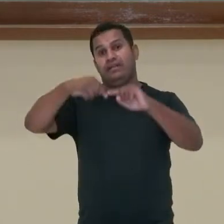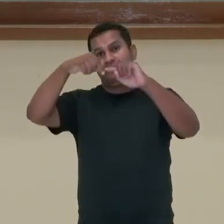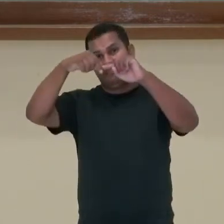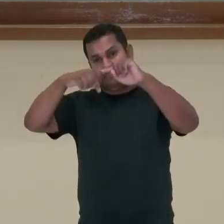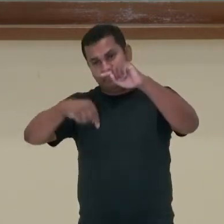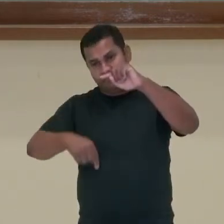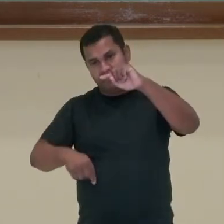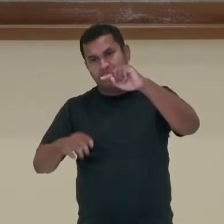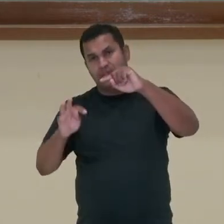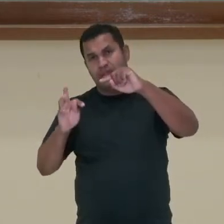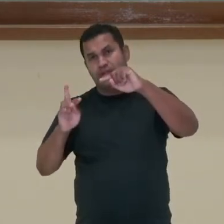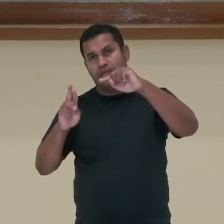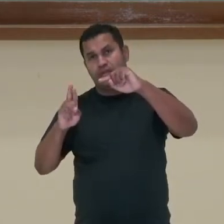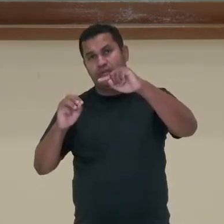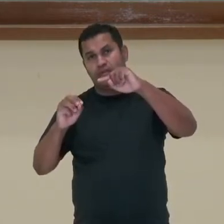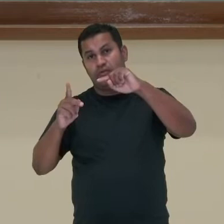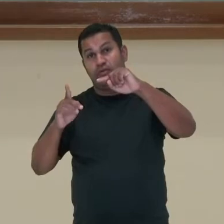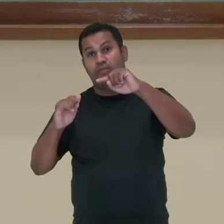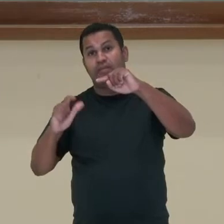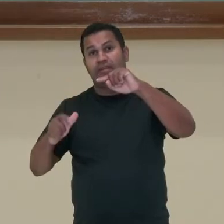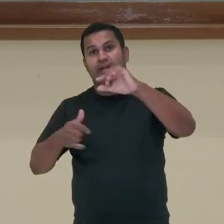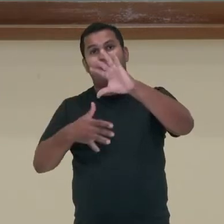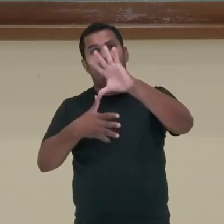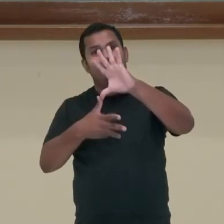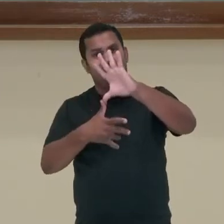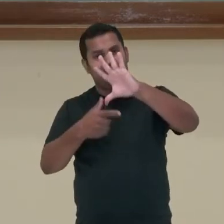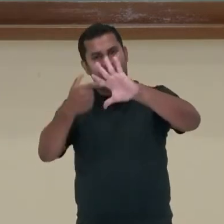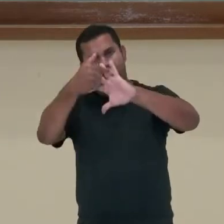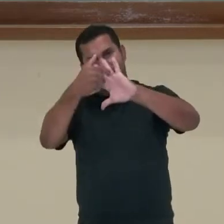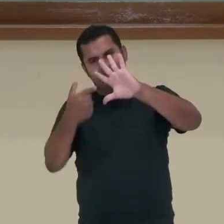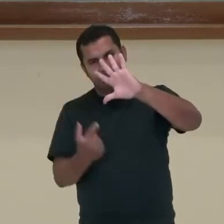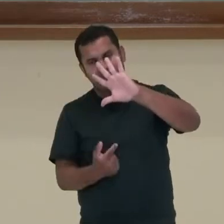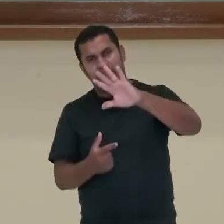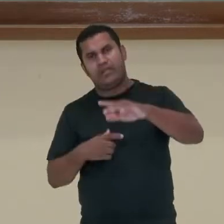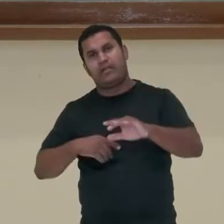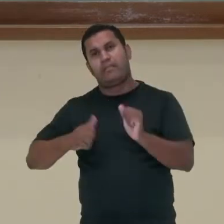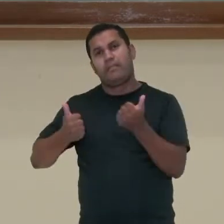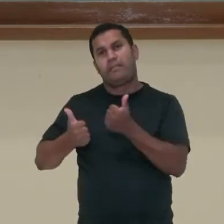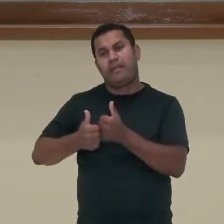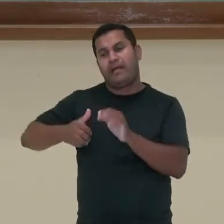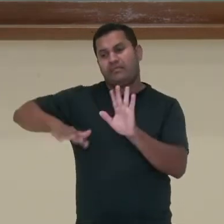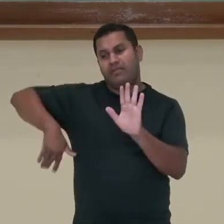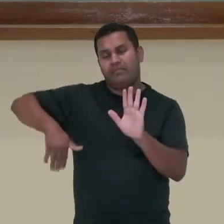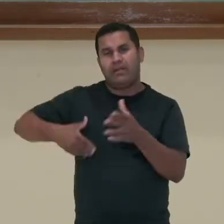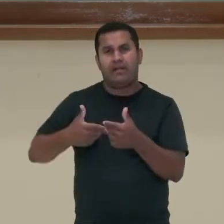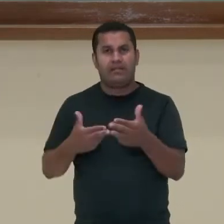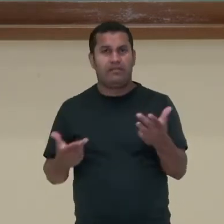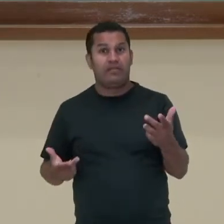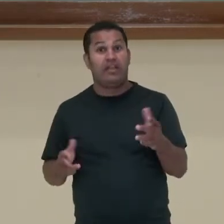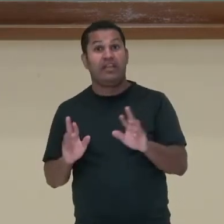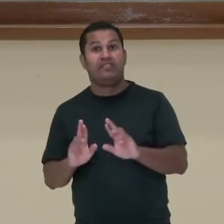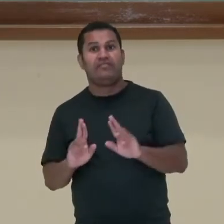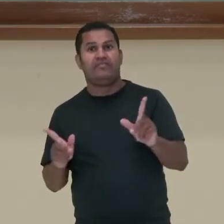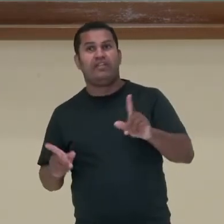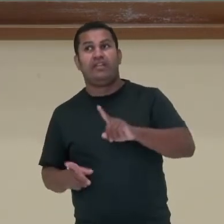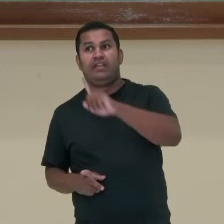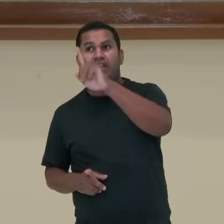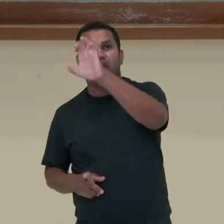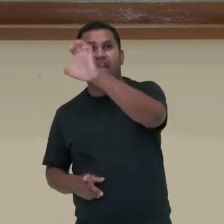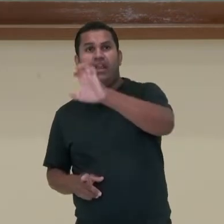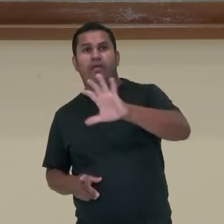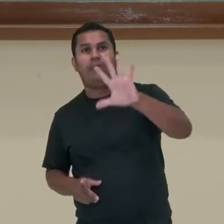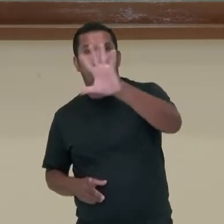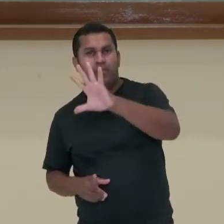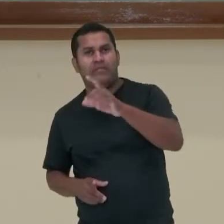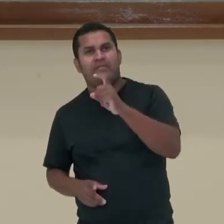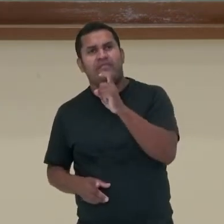coisa que é 40 graus e existe a liberdade feminina, a liberdade masculina. Então, quer dizer, ele quis trazer esse clima dentro da pintura. E